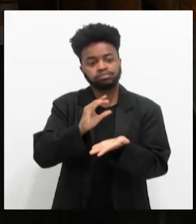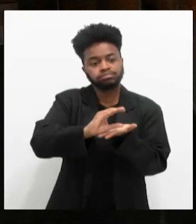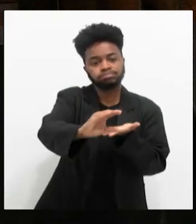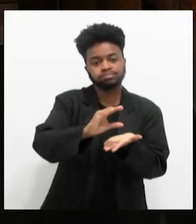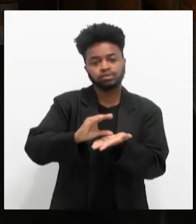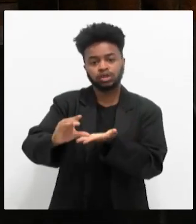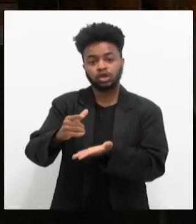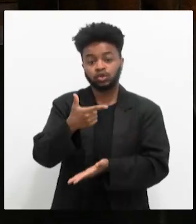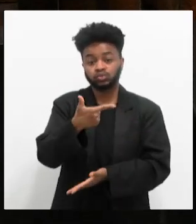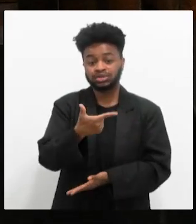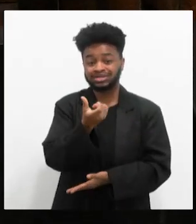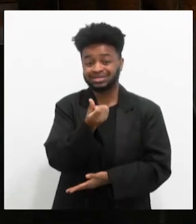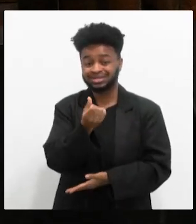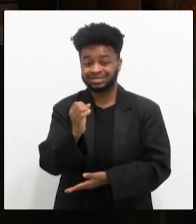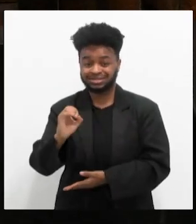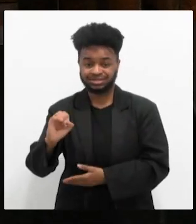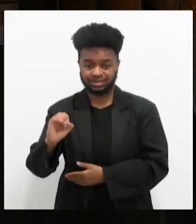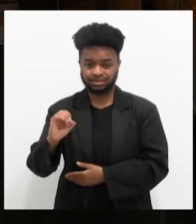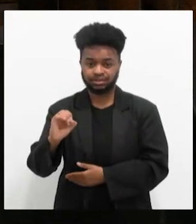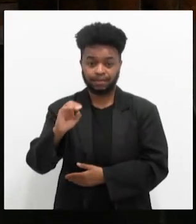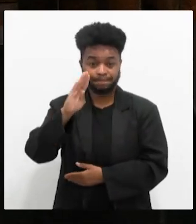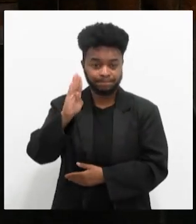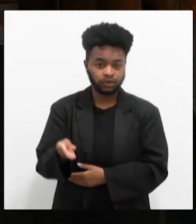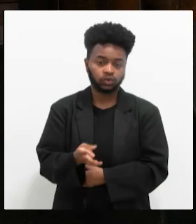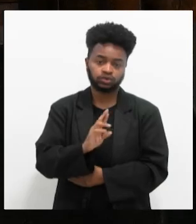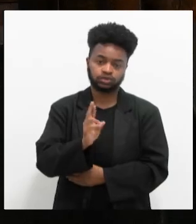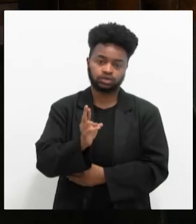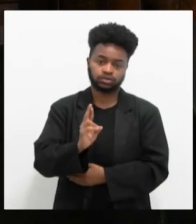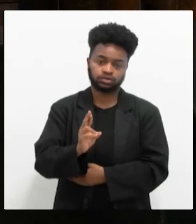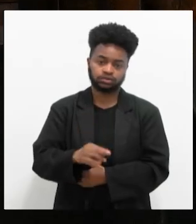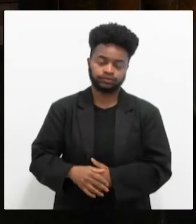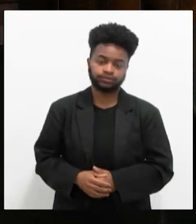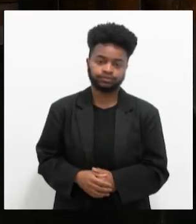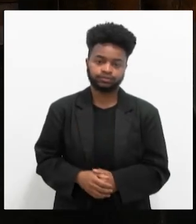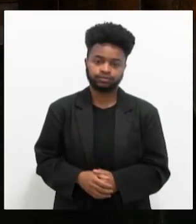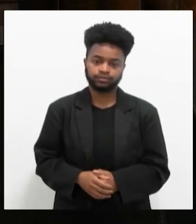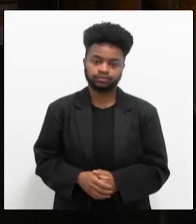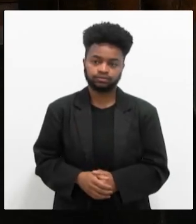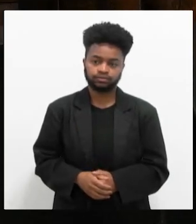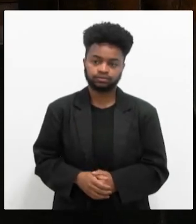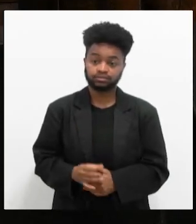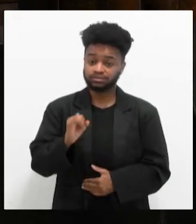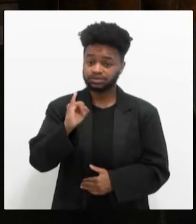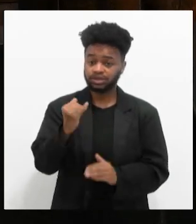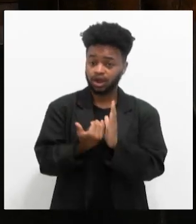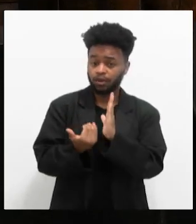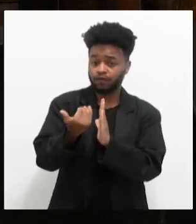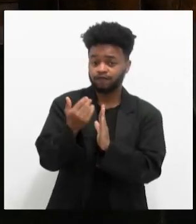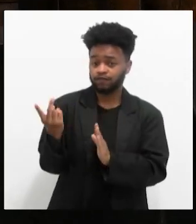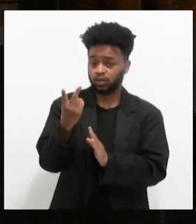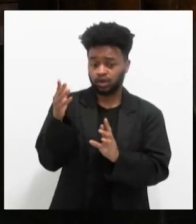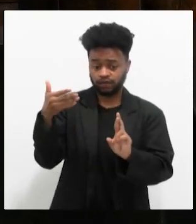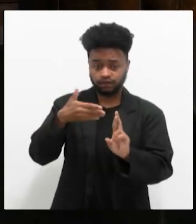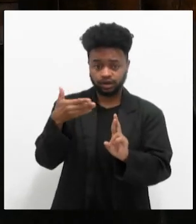de 260 bilhões. Se aumentar o preço de